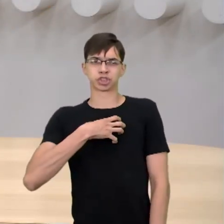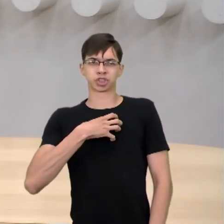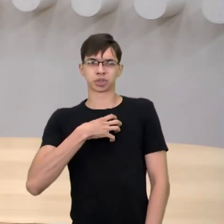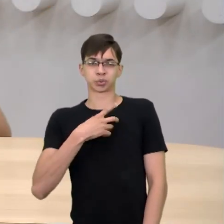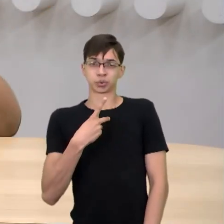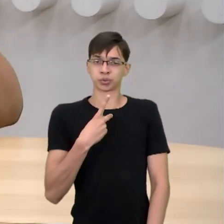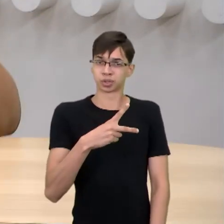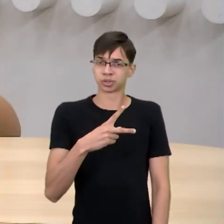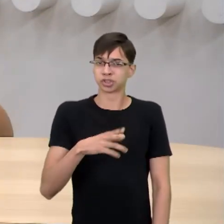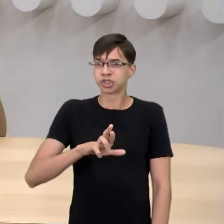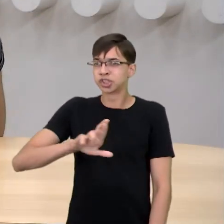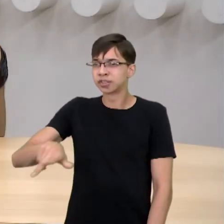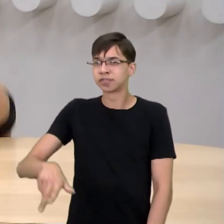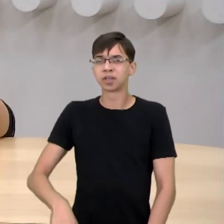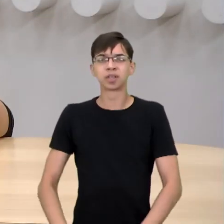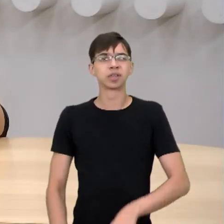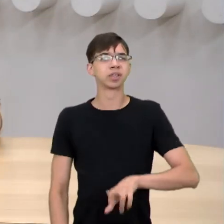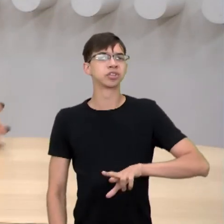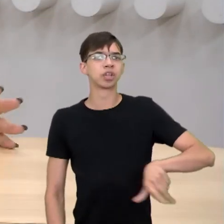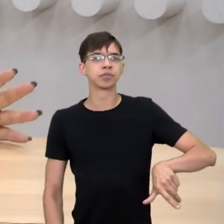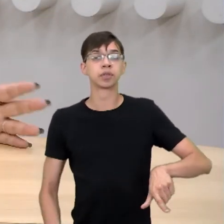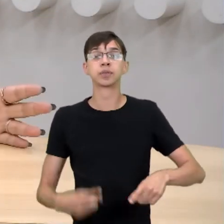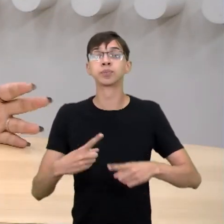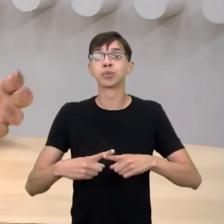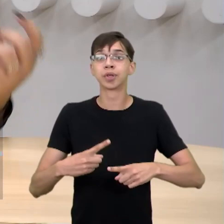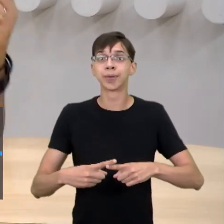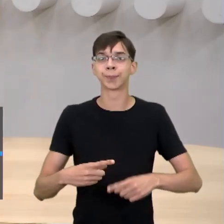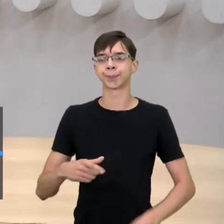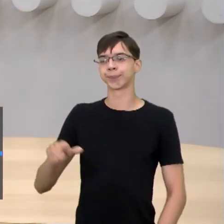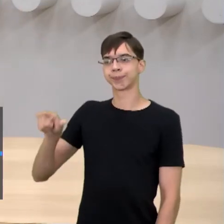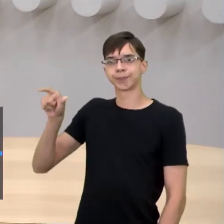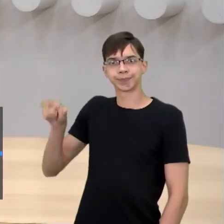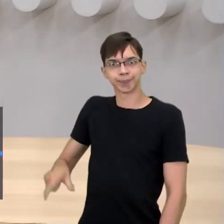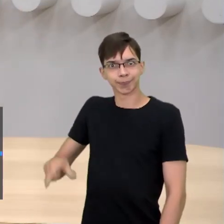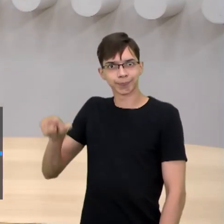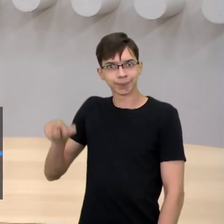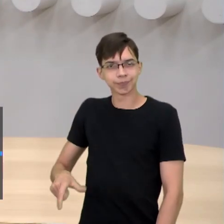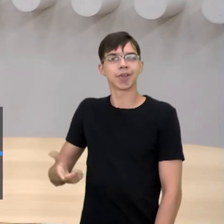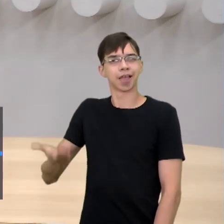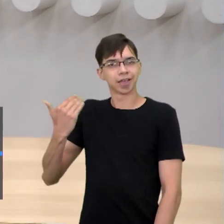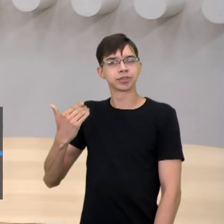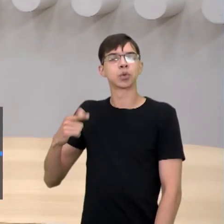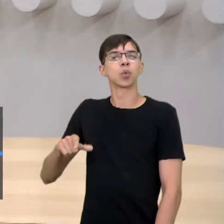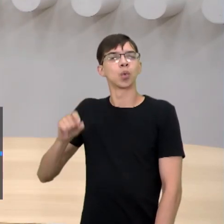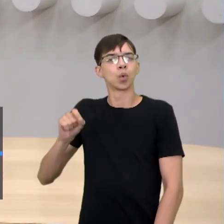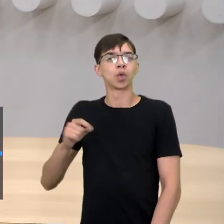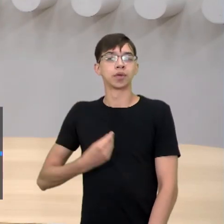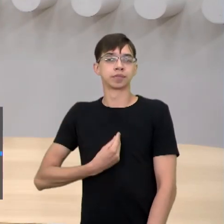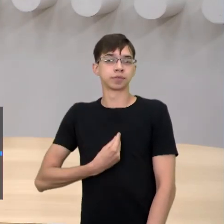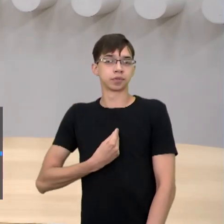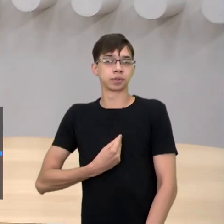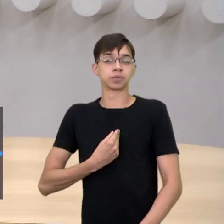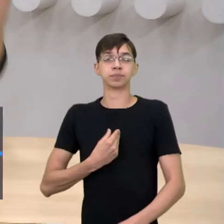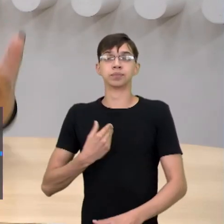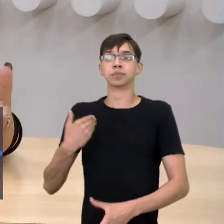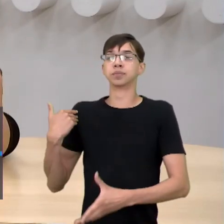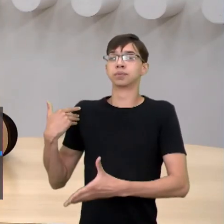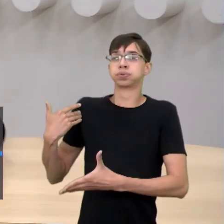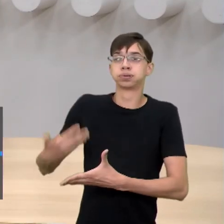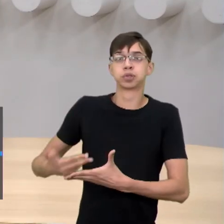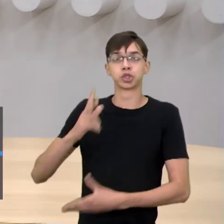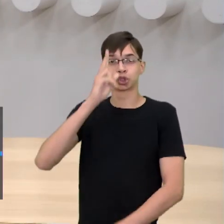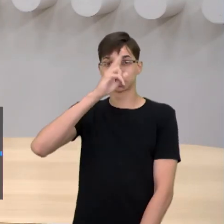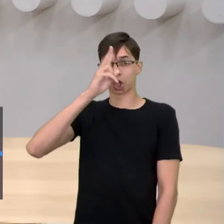Porque todas as interações que essa pessoa teve, todas as escolhas que ela teve na vida, a história